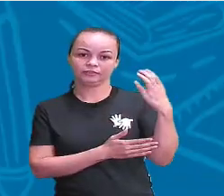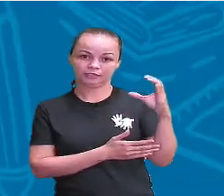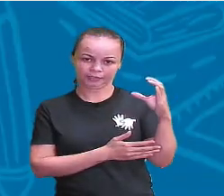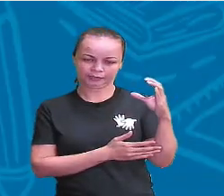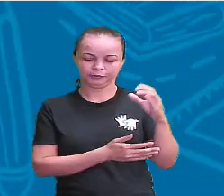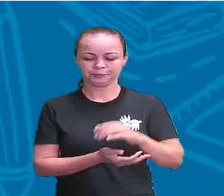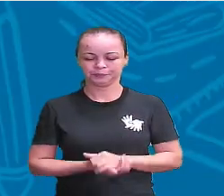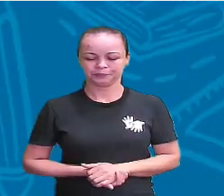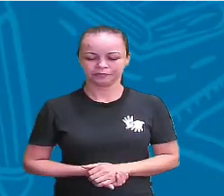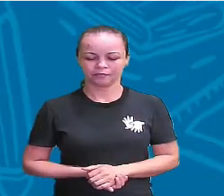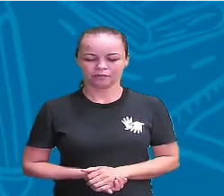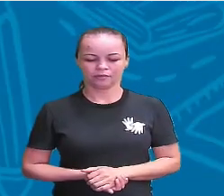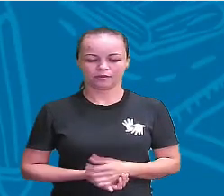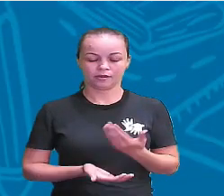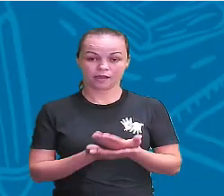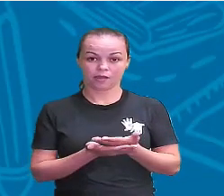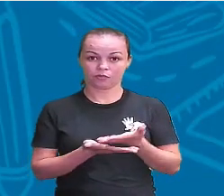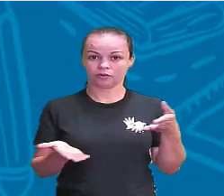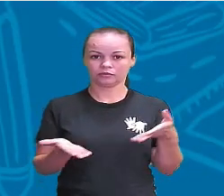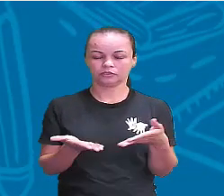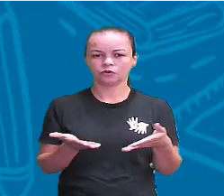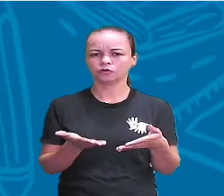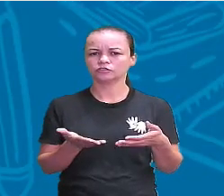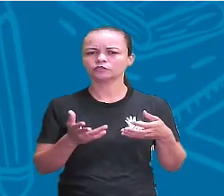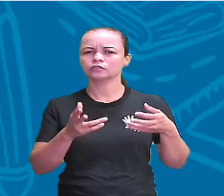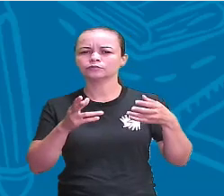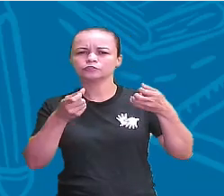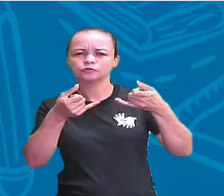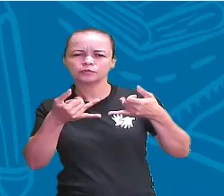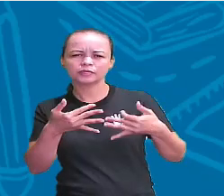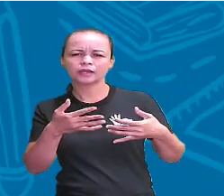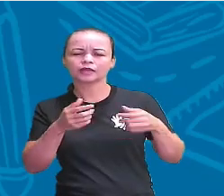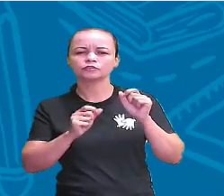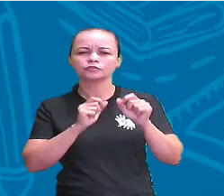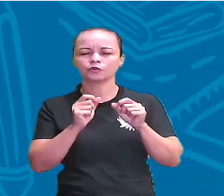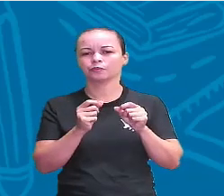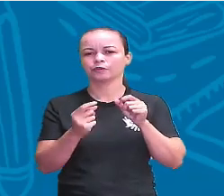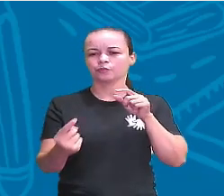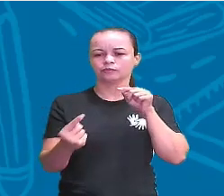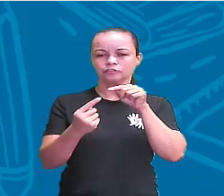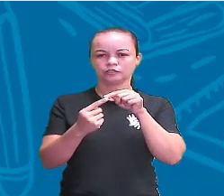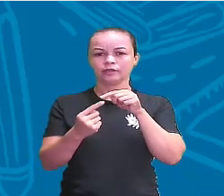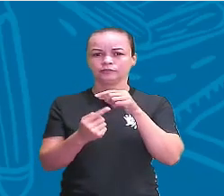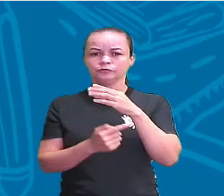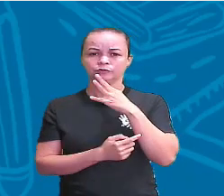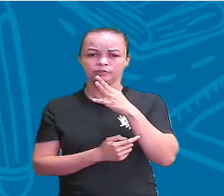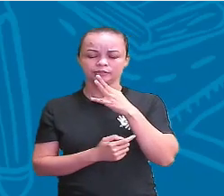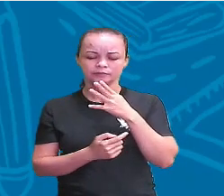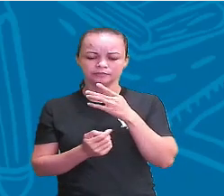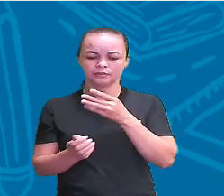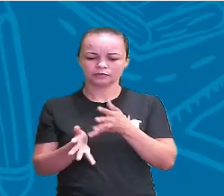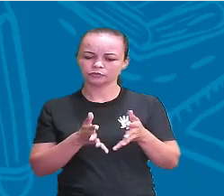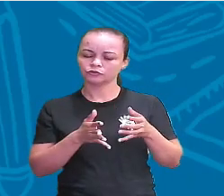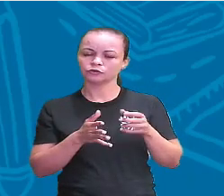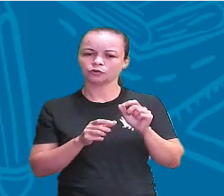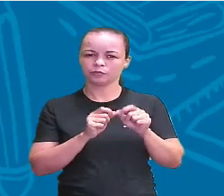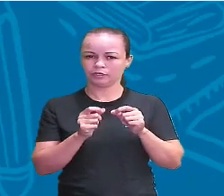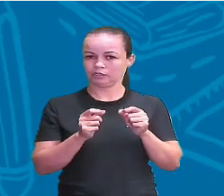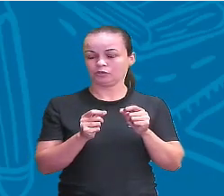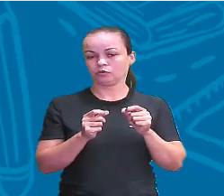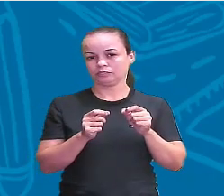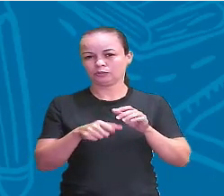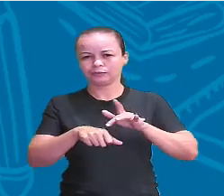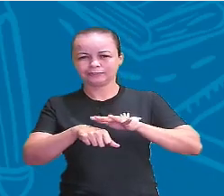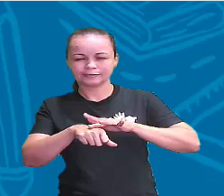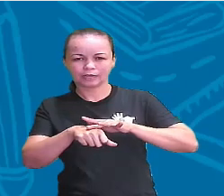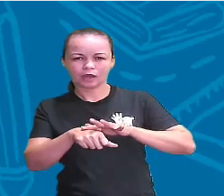aula de hoje, iremos tratar sobre o objeto de conhecimento, condições de saúde e doença,